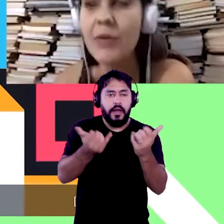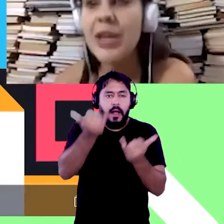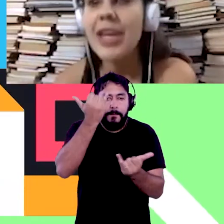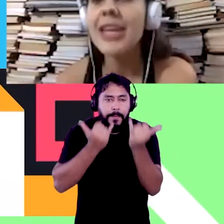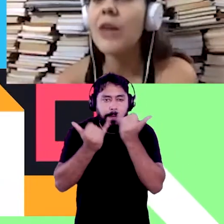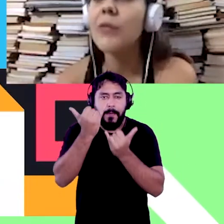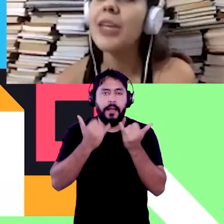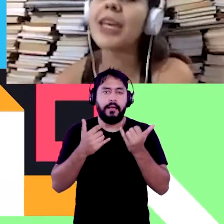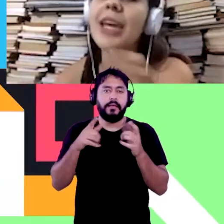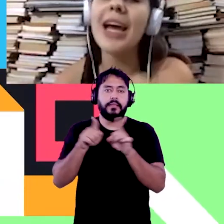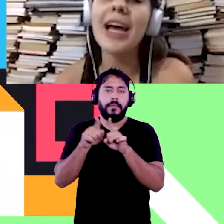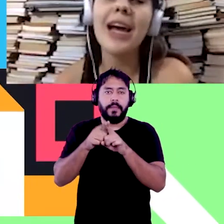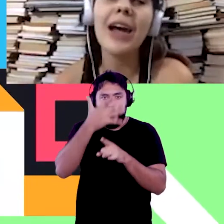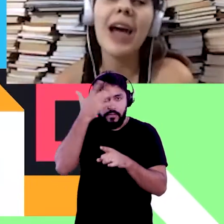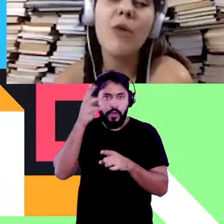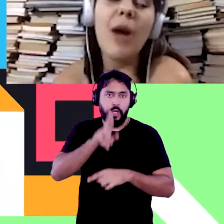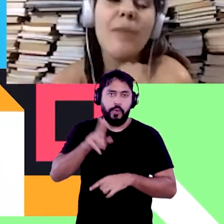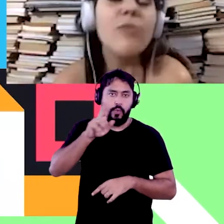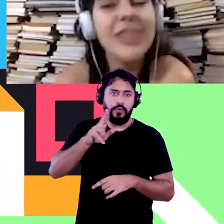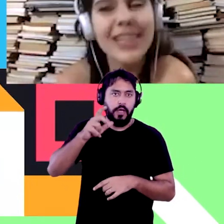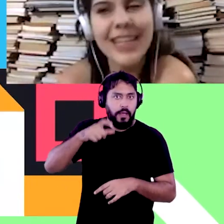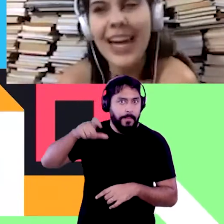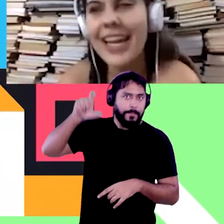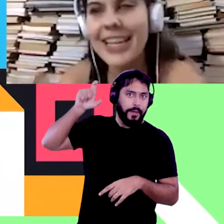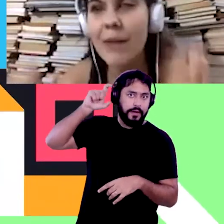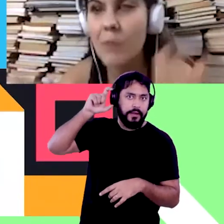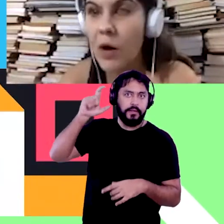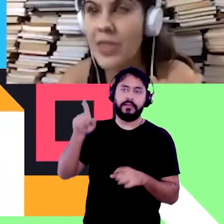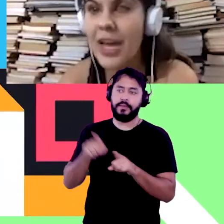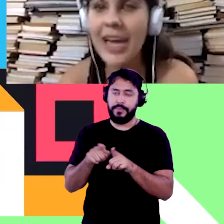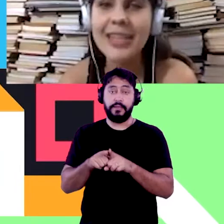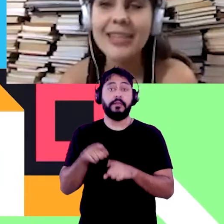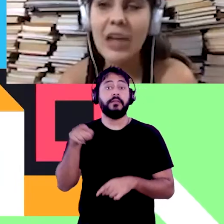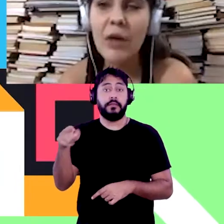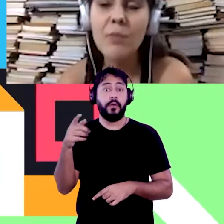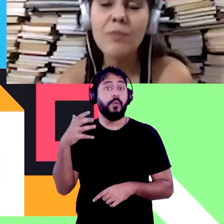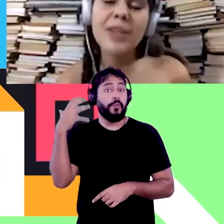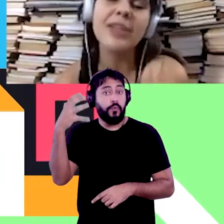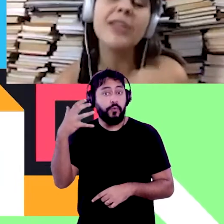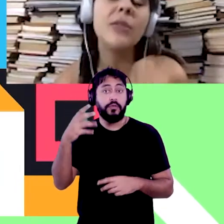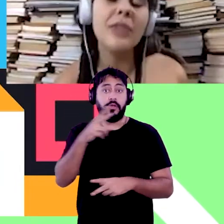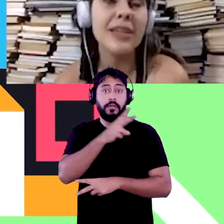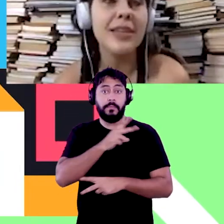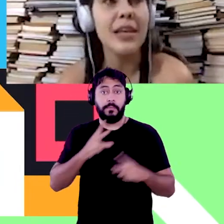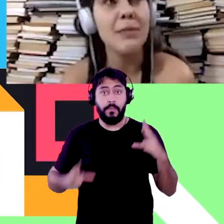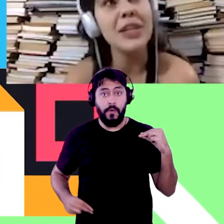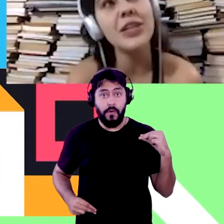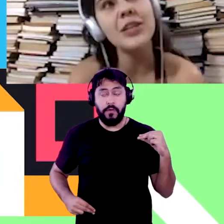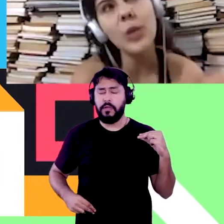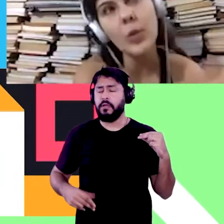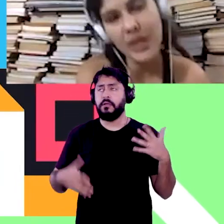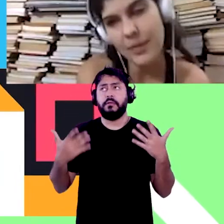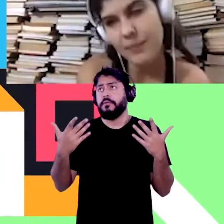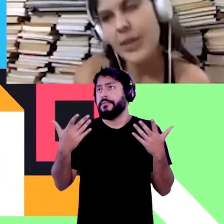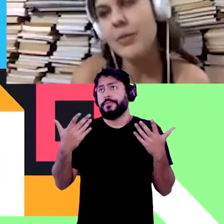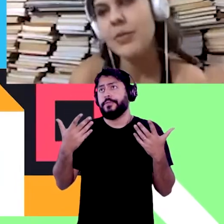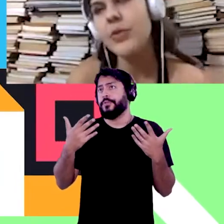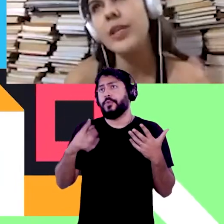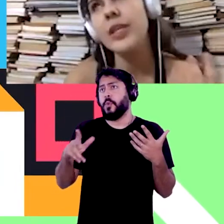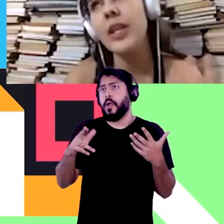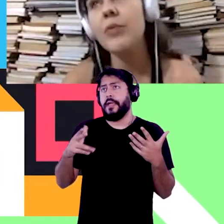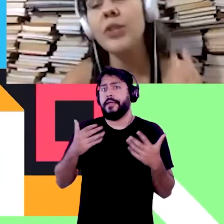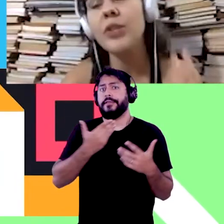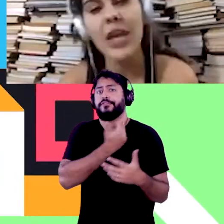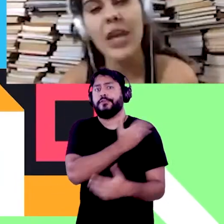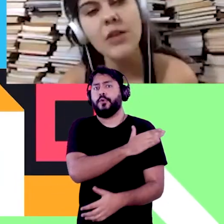aparelho. Então, que a música e a moda, elas não precisam necessariamente excluir pessoas